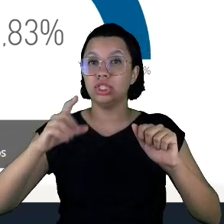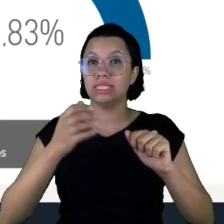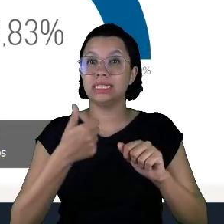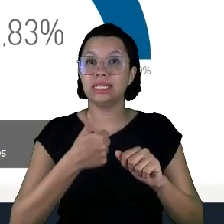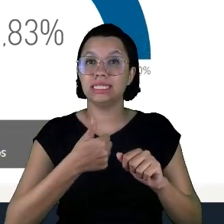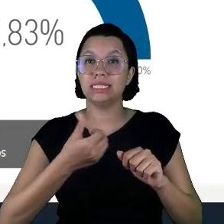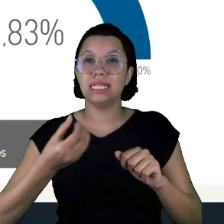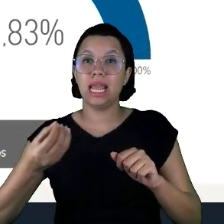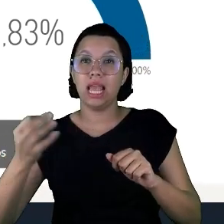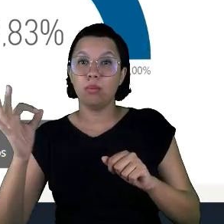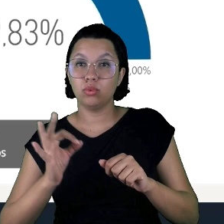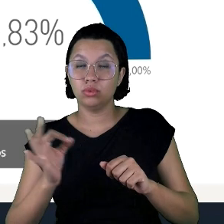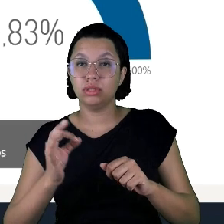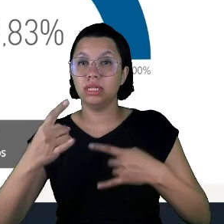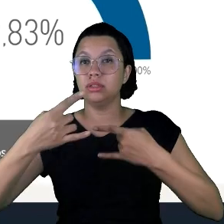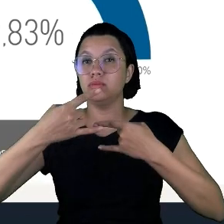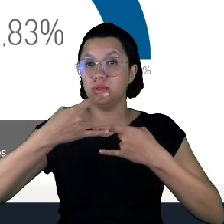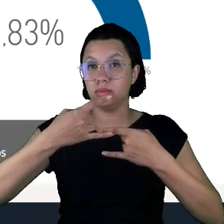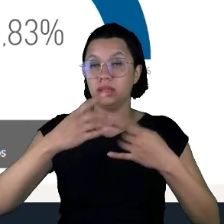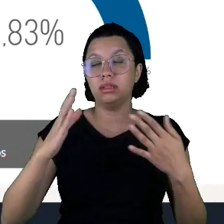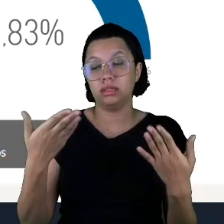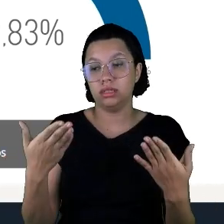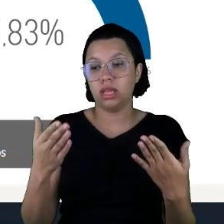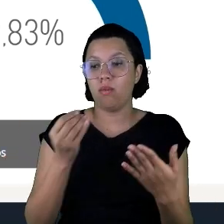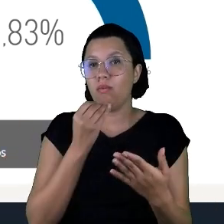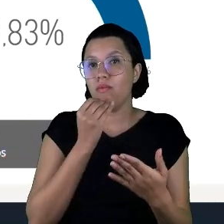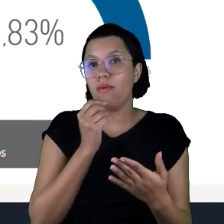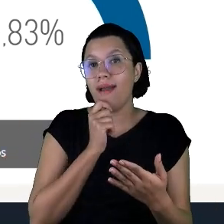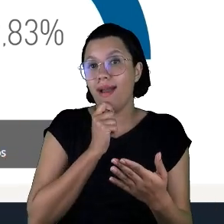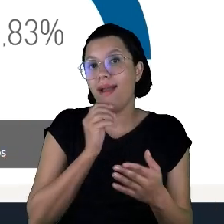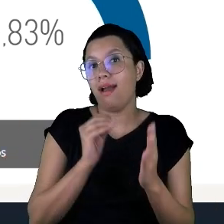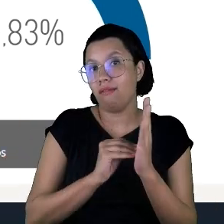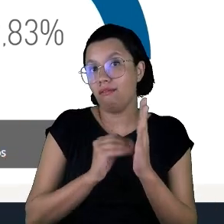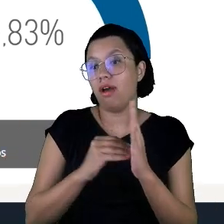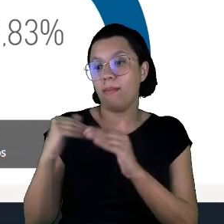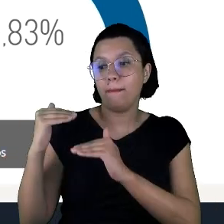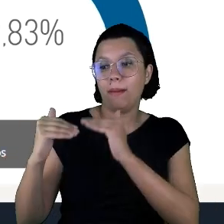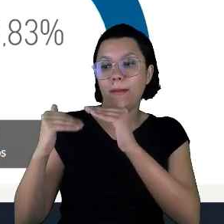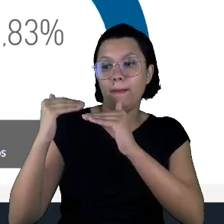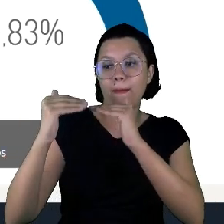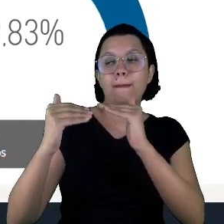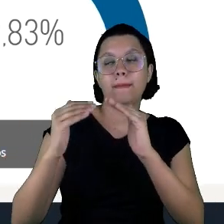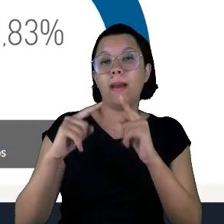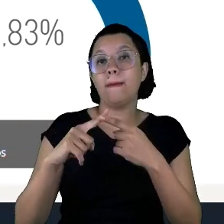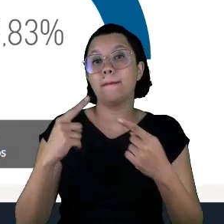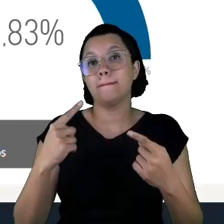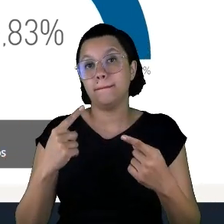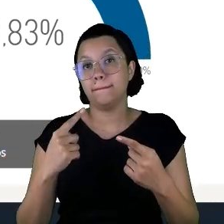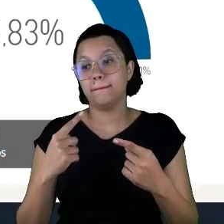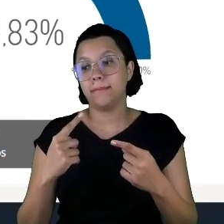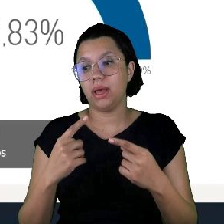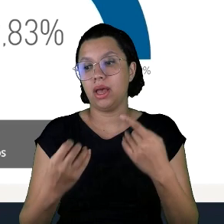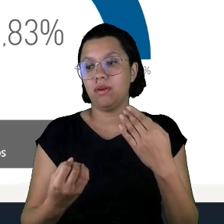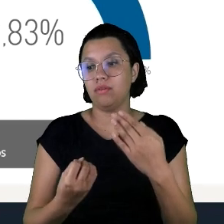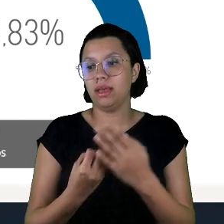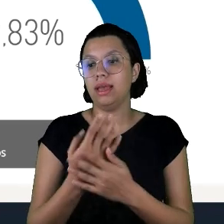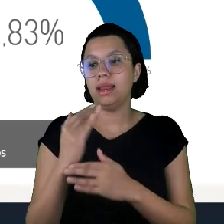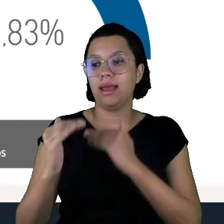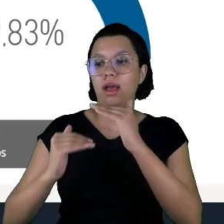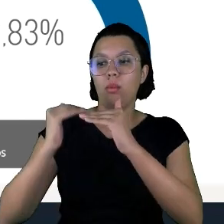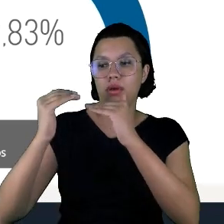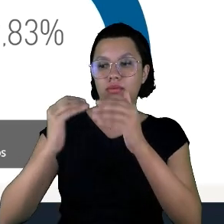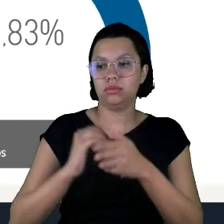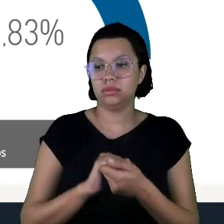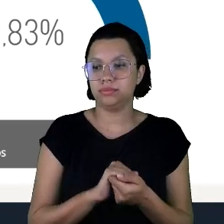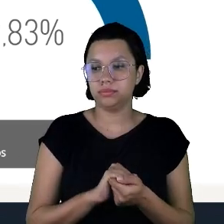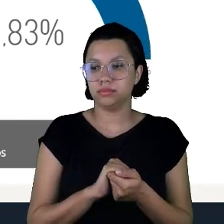ainda restam alguns processos, e aqui nós temos a evolução. Vocês estão vendo que ele está pensando aqui, está carregando, mas ele vai